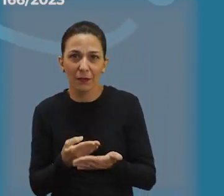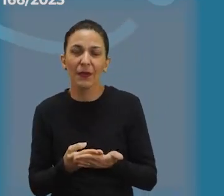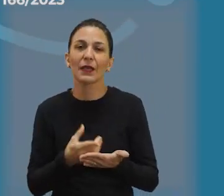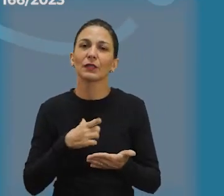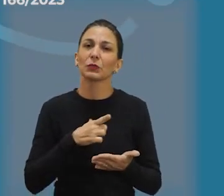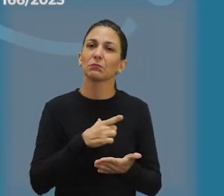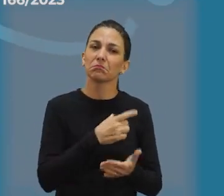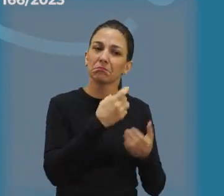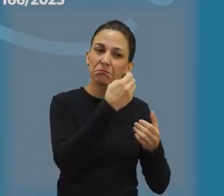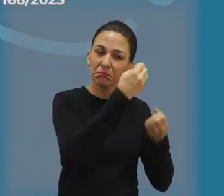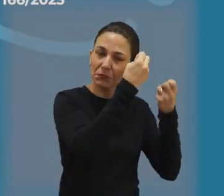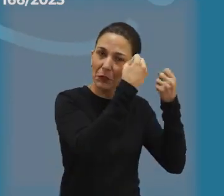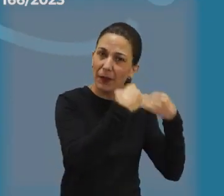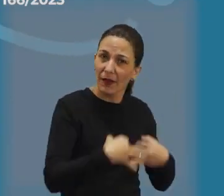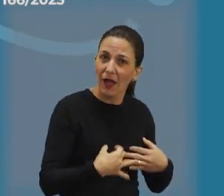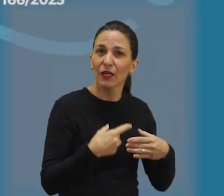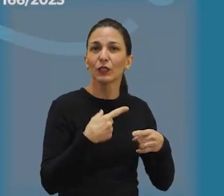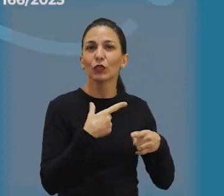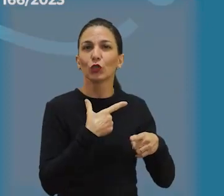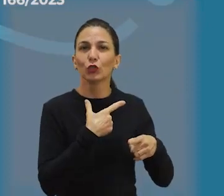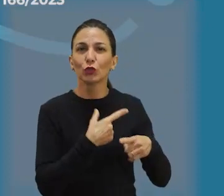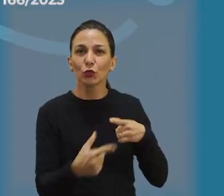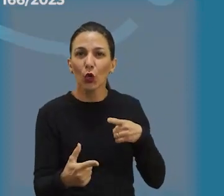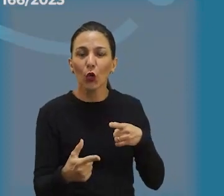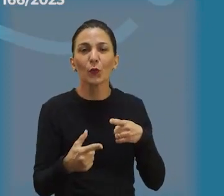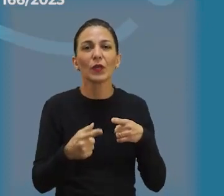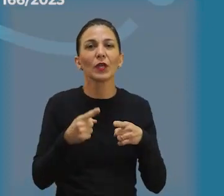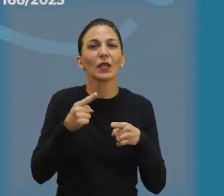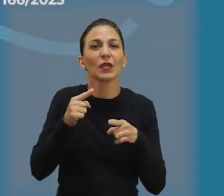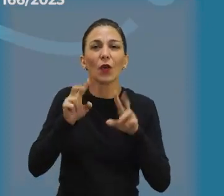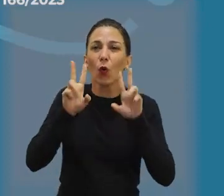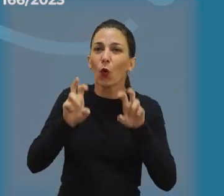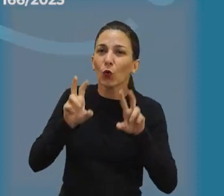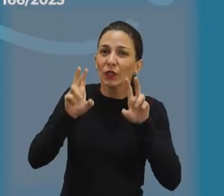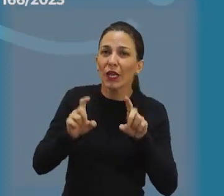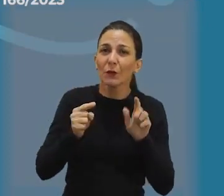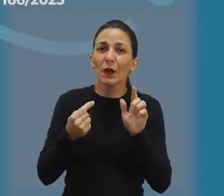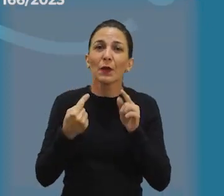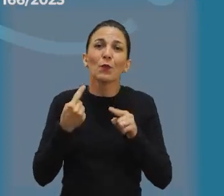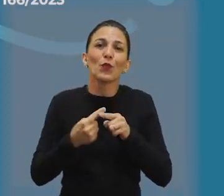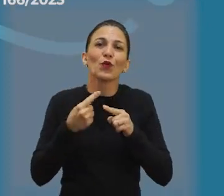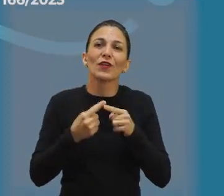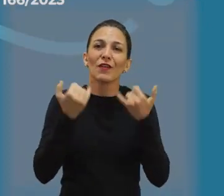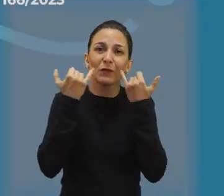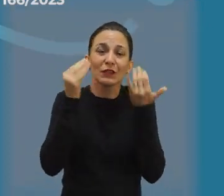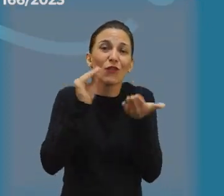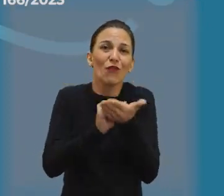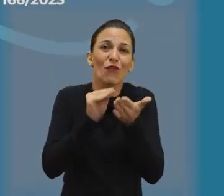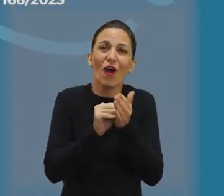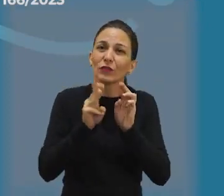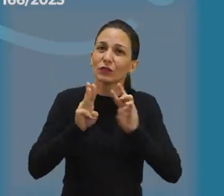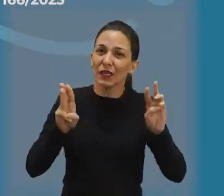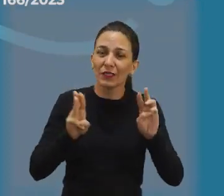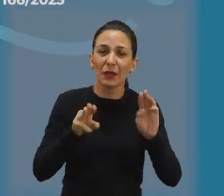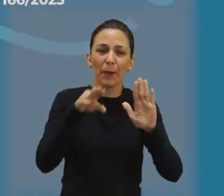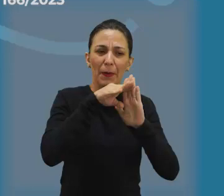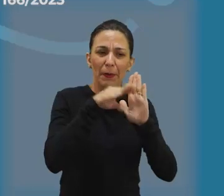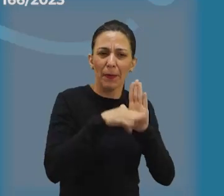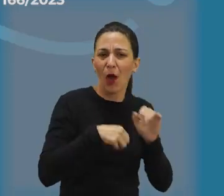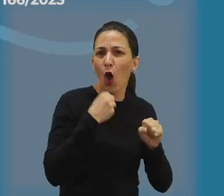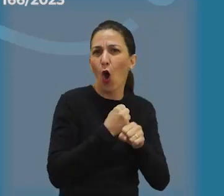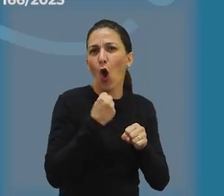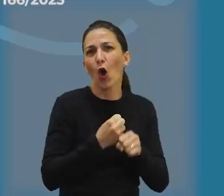requerimento né pedindo explicações sobre o porquê isso não está disposto e pedindo informações